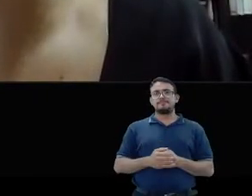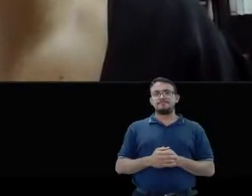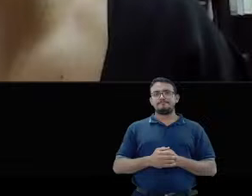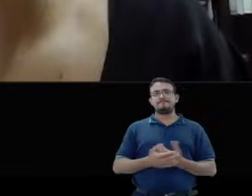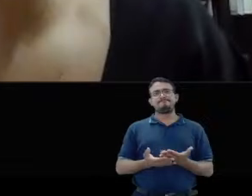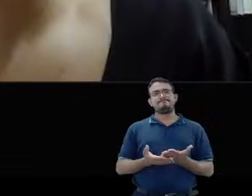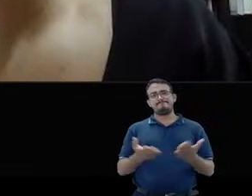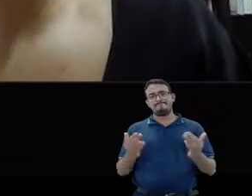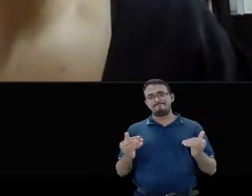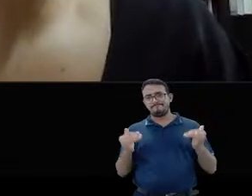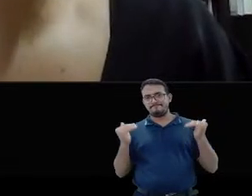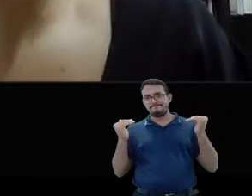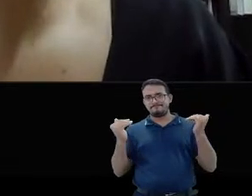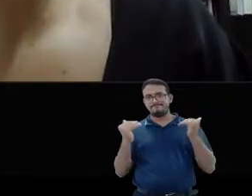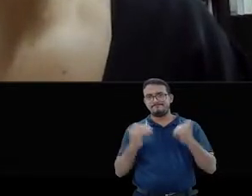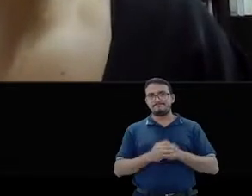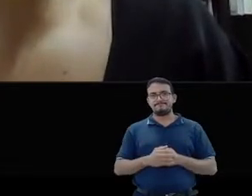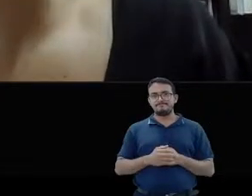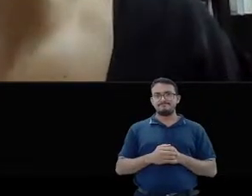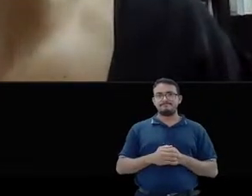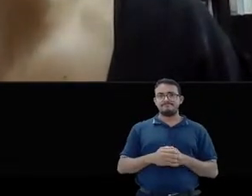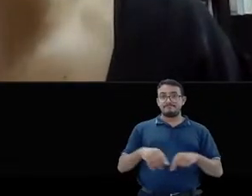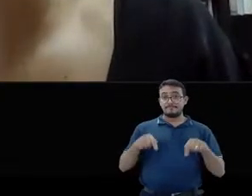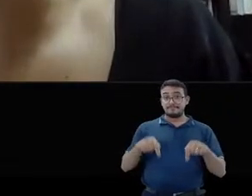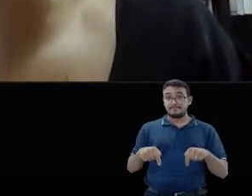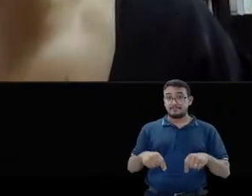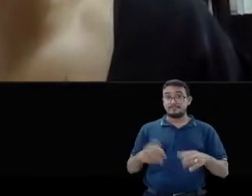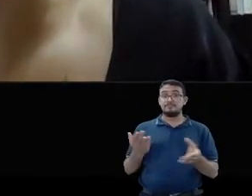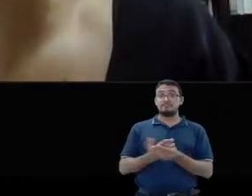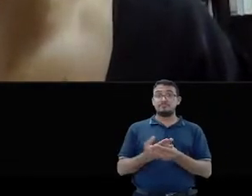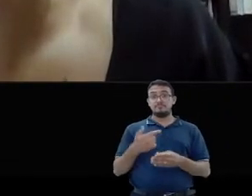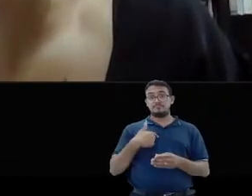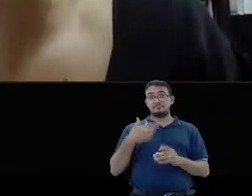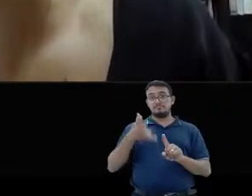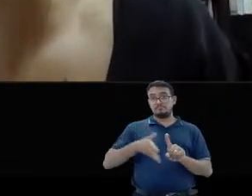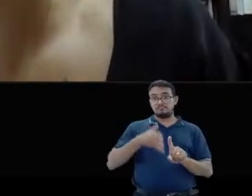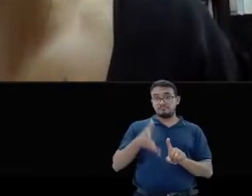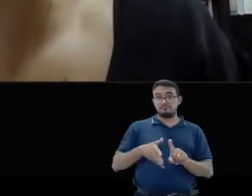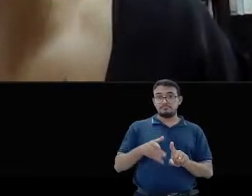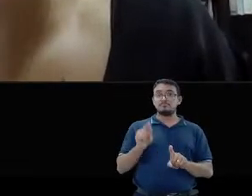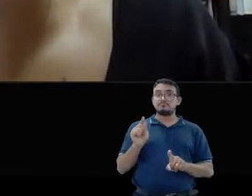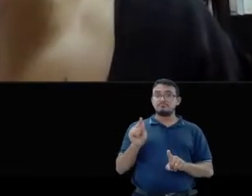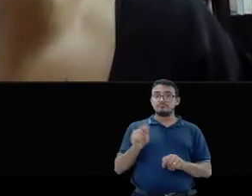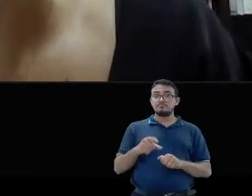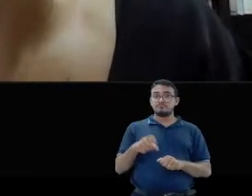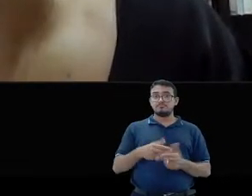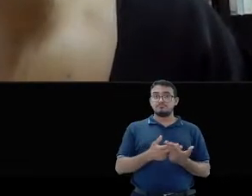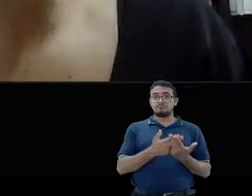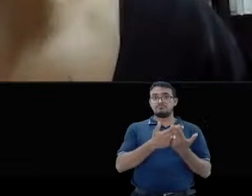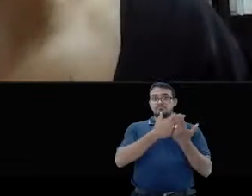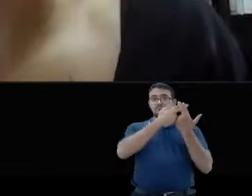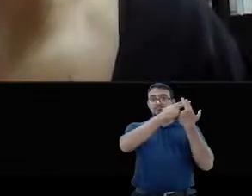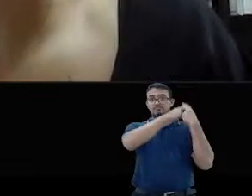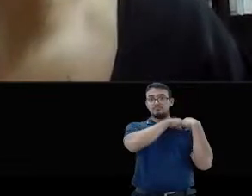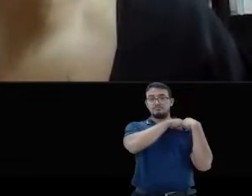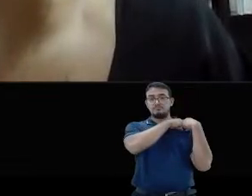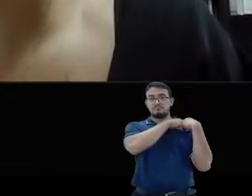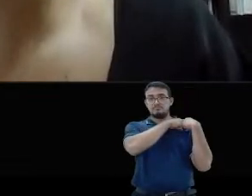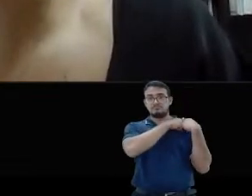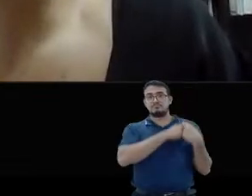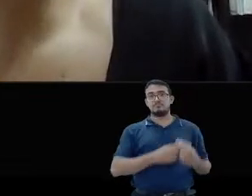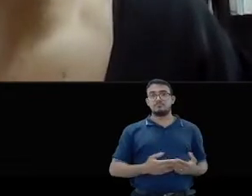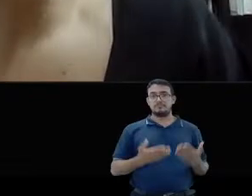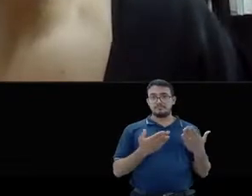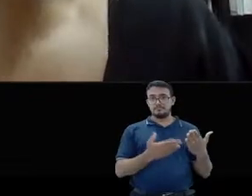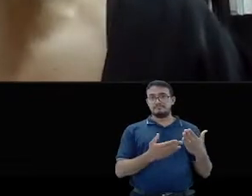excelências, nesse caso aqui eu venho sustentar com relação à responsabilidade subsidiária